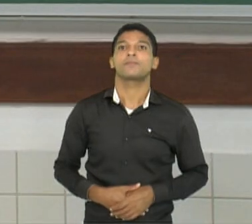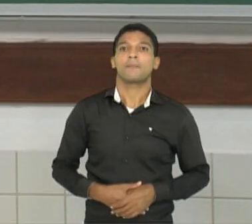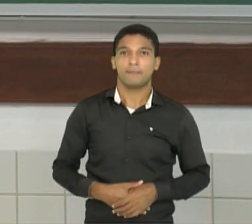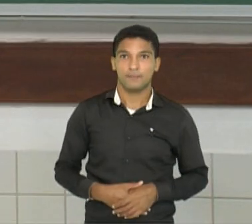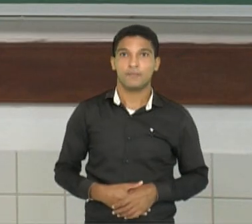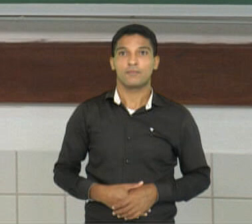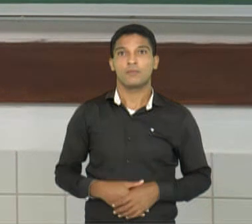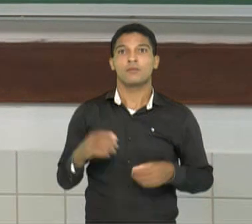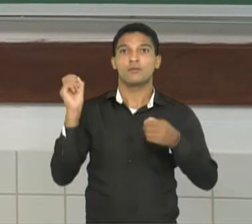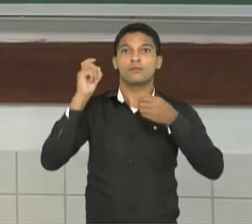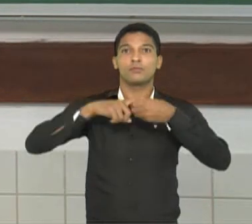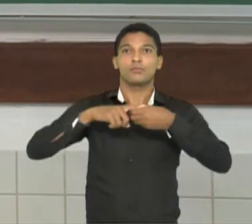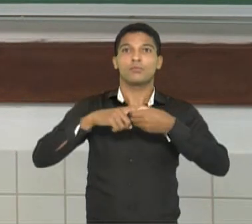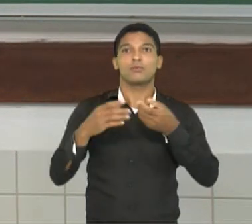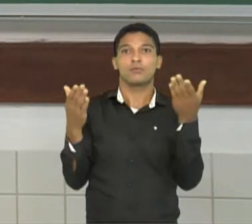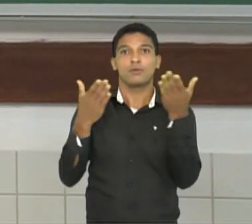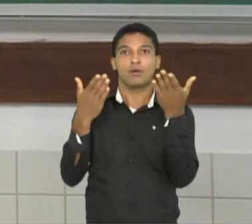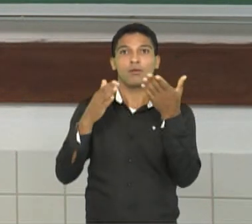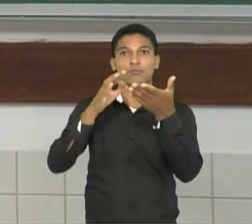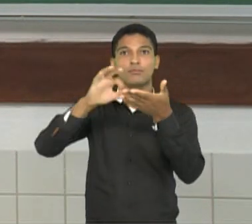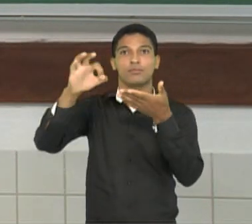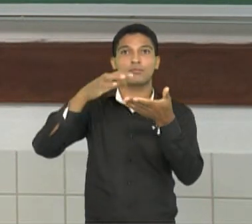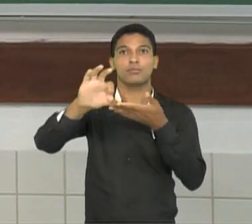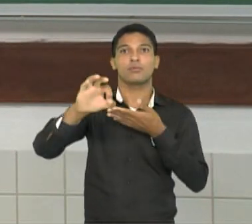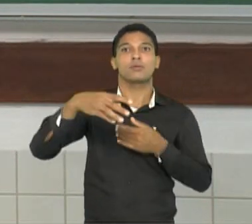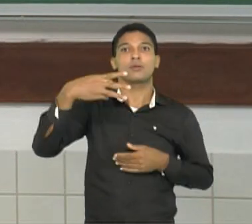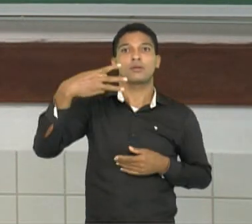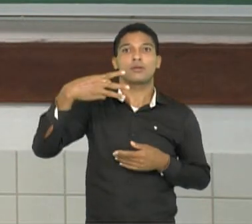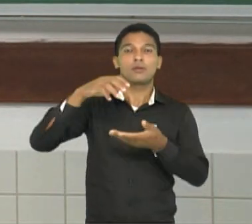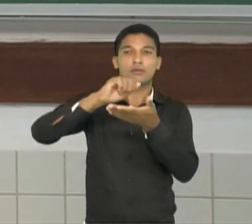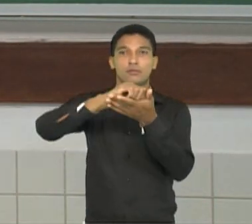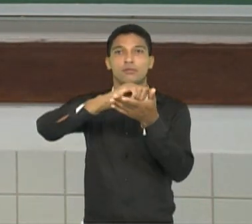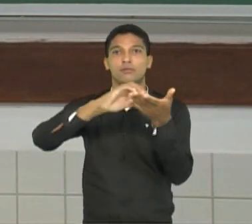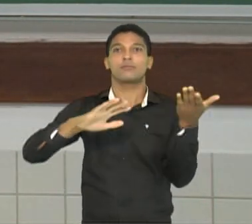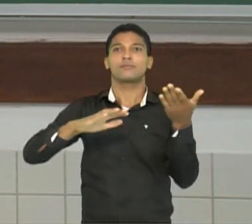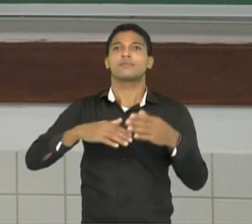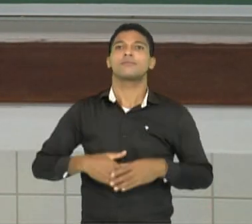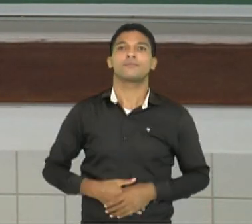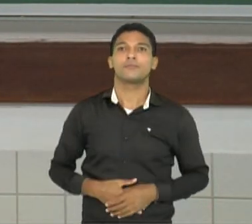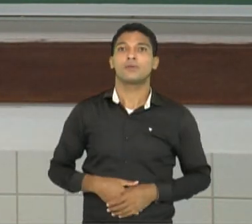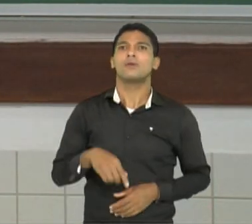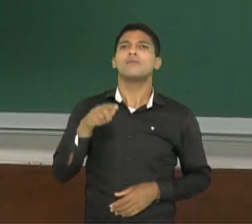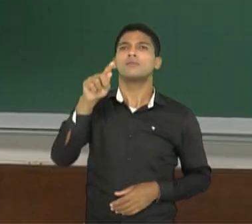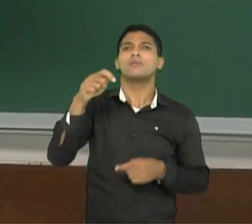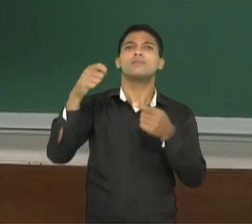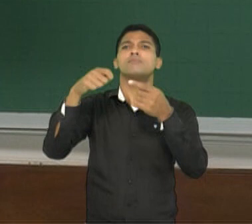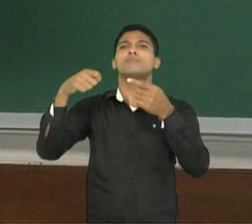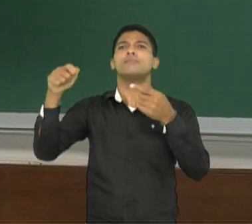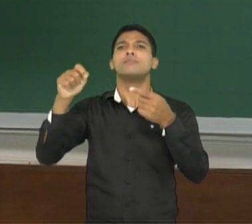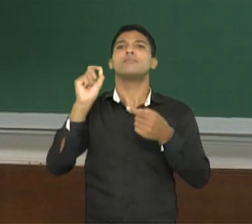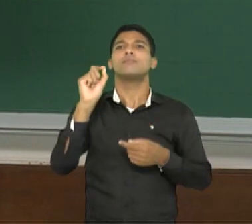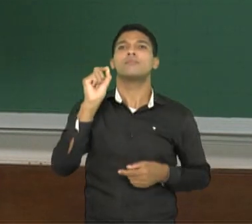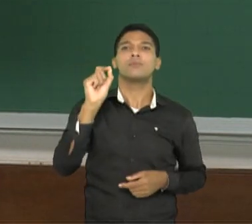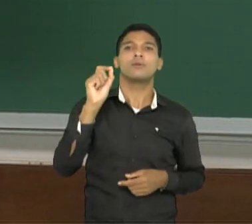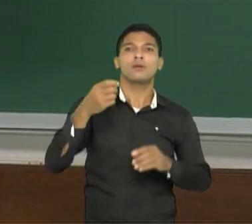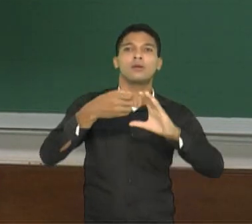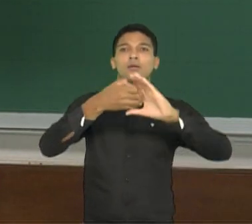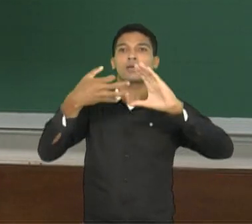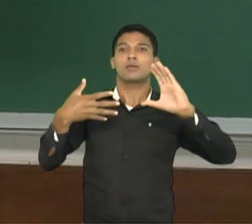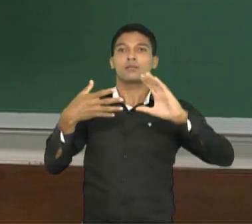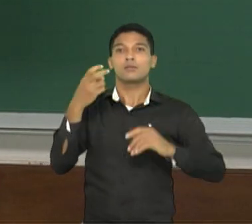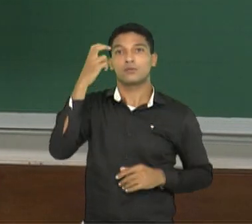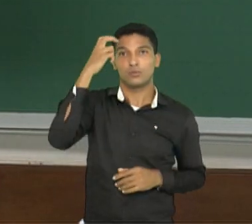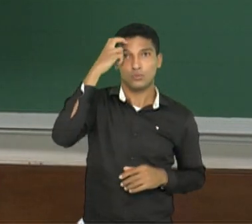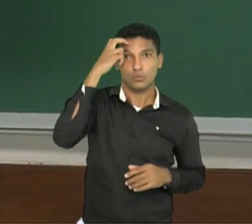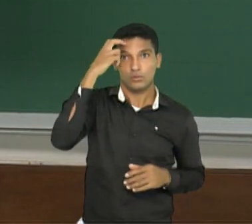Voltamos então ali com a correção do nosso terceiro exercício da aula. Então, o que vocês tinham que relacionar aqui? As características culturais